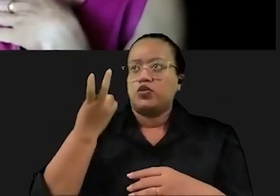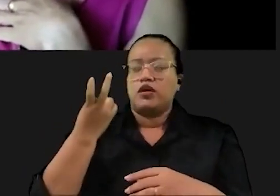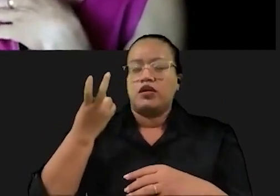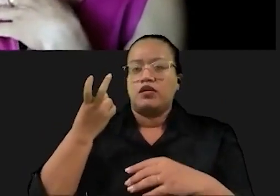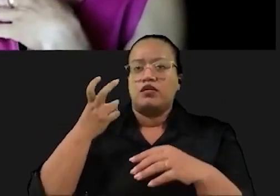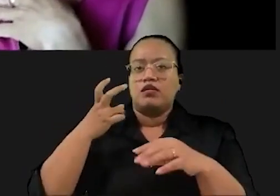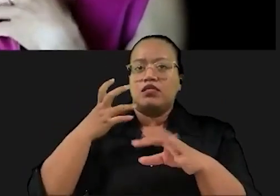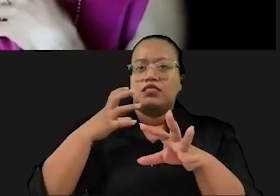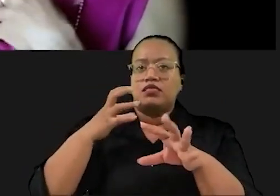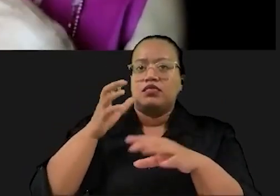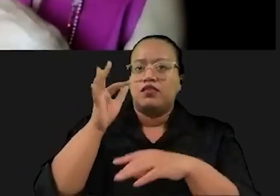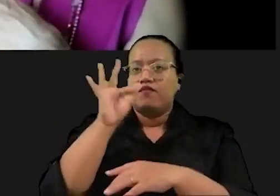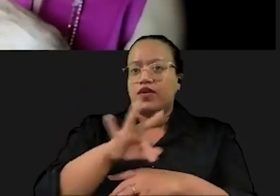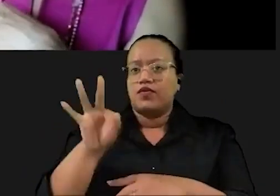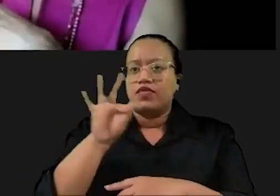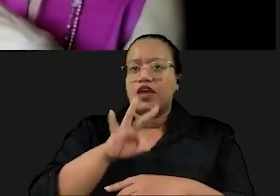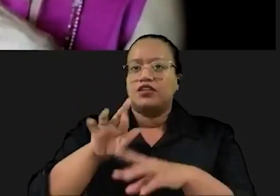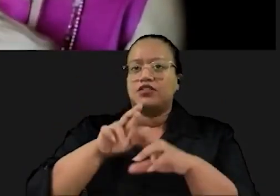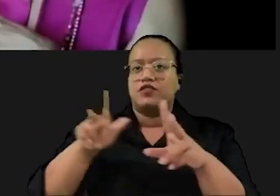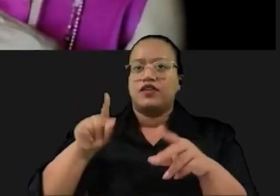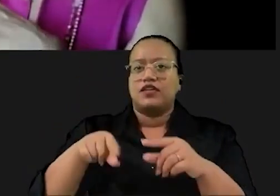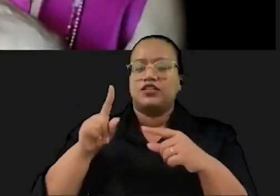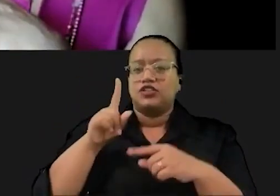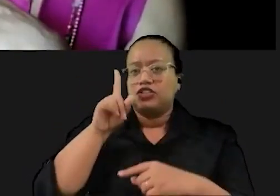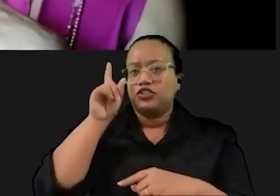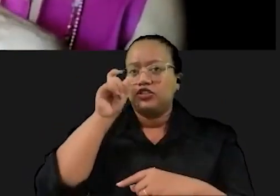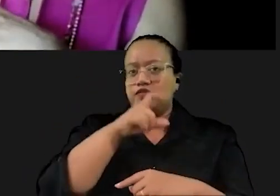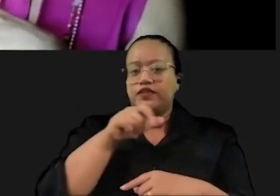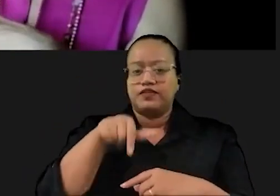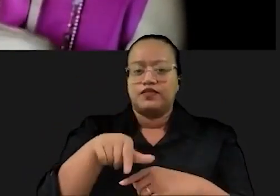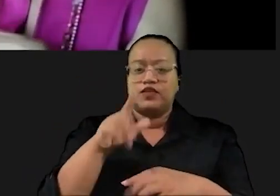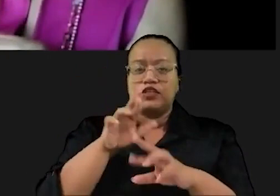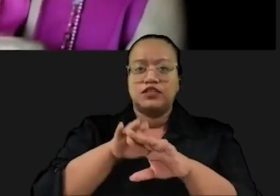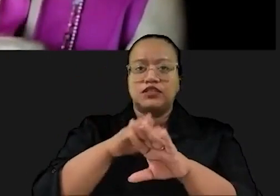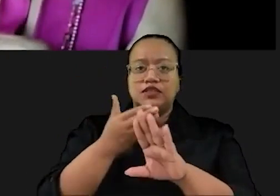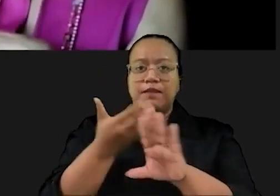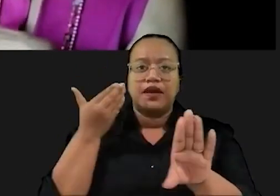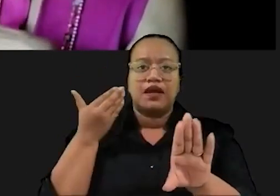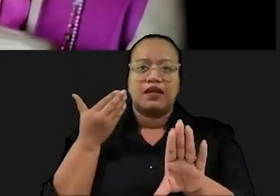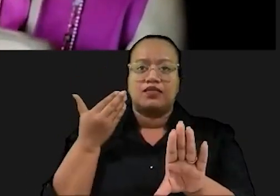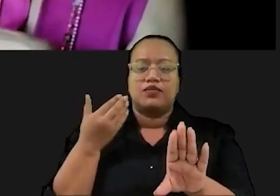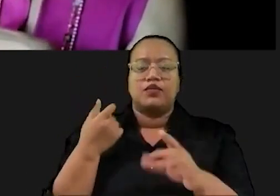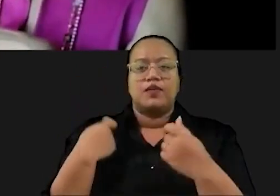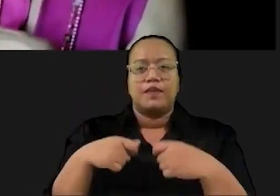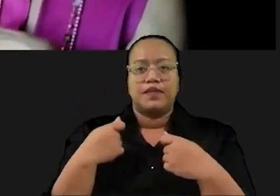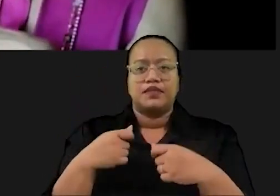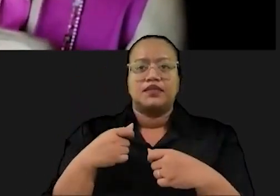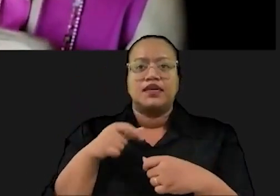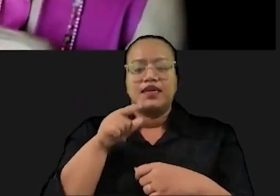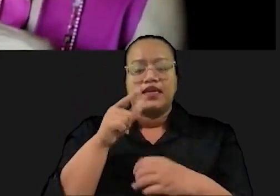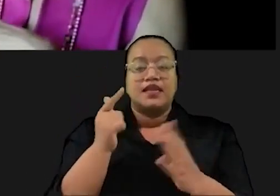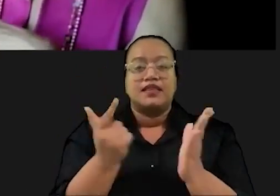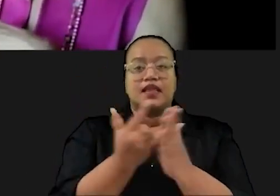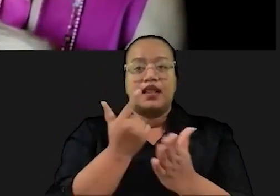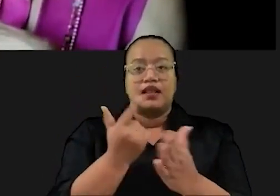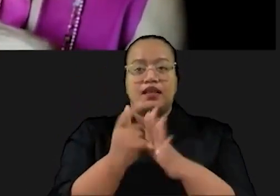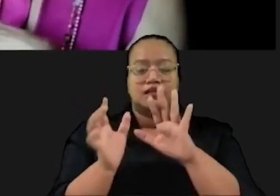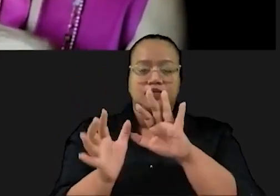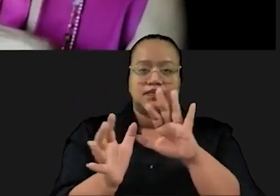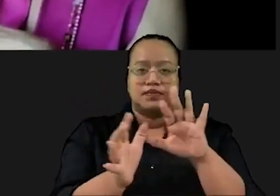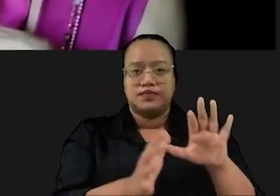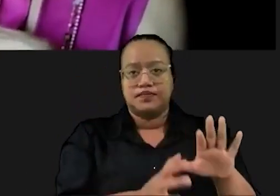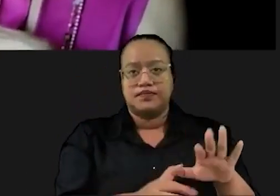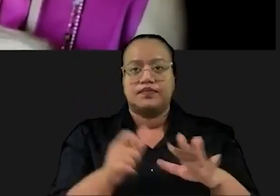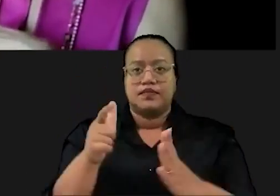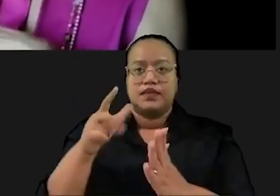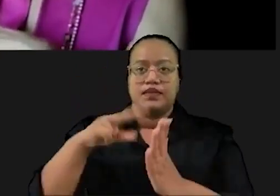os nossos desafios. Então, como botar os pés? Né? Eu estava lendo um autor, que foi ministro da Suprema Corte,